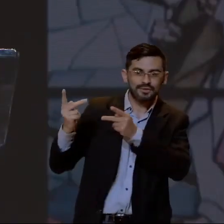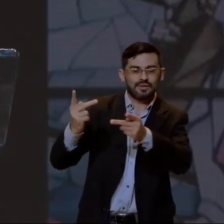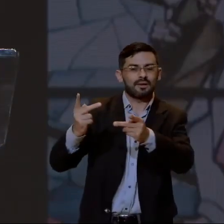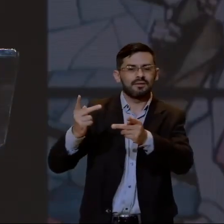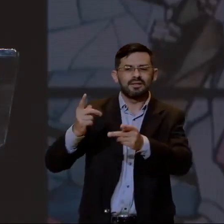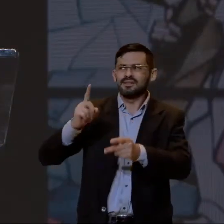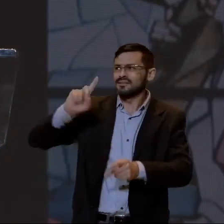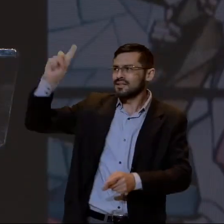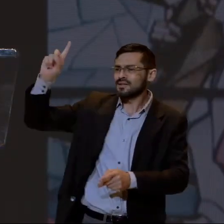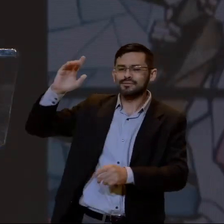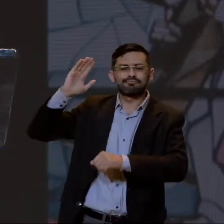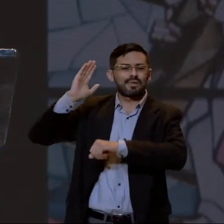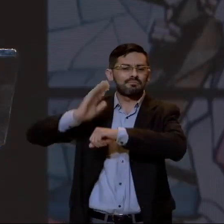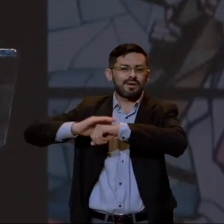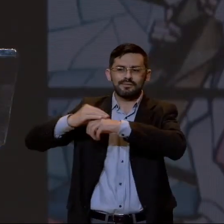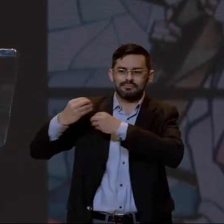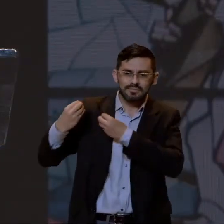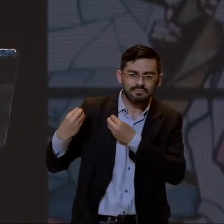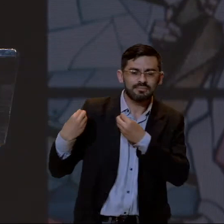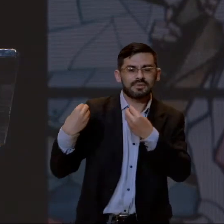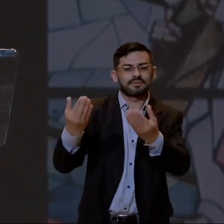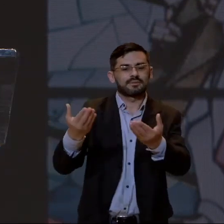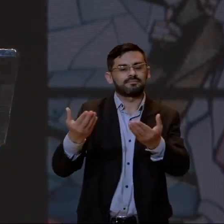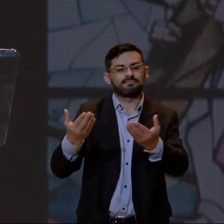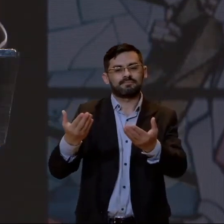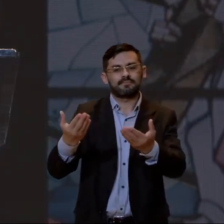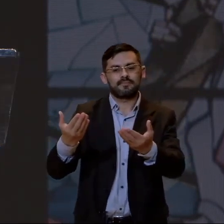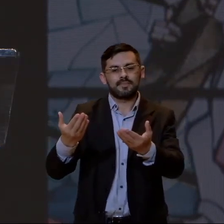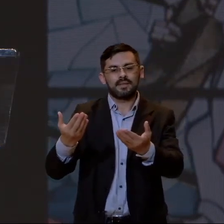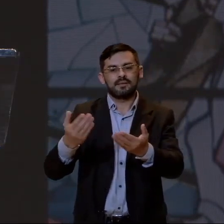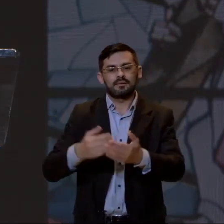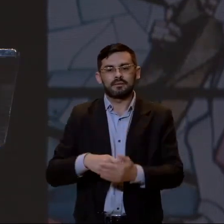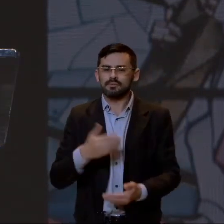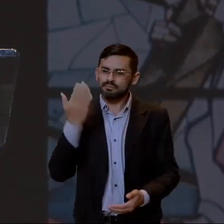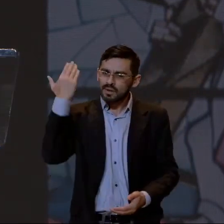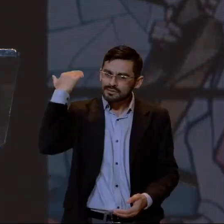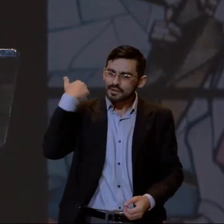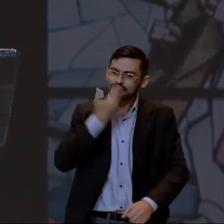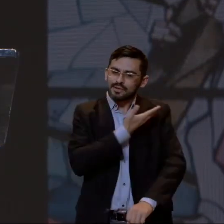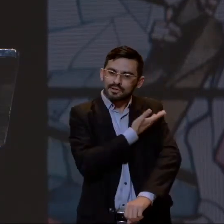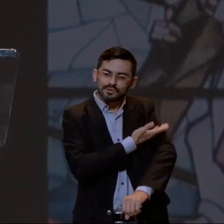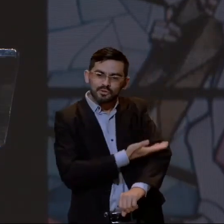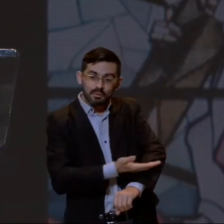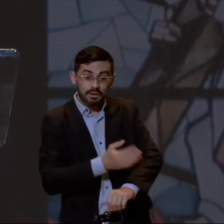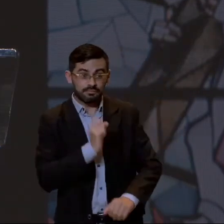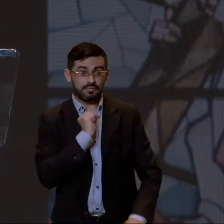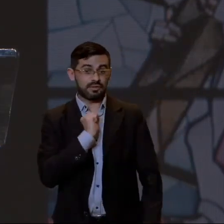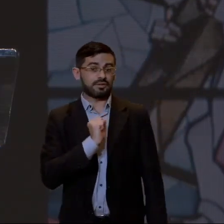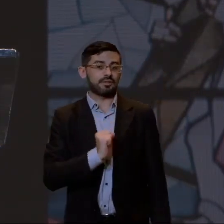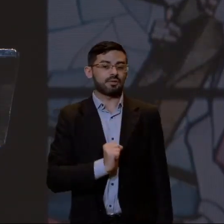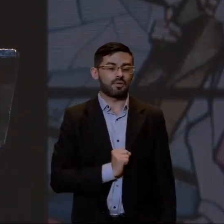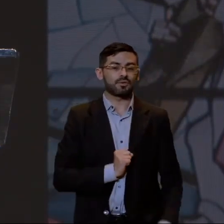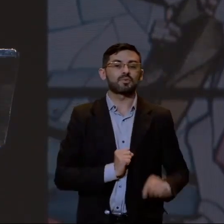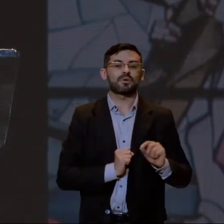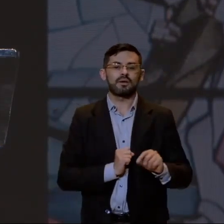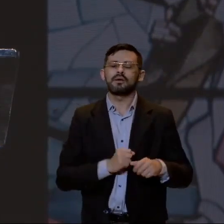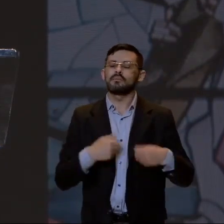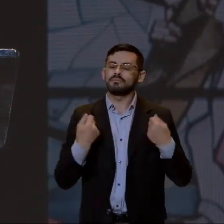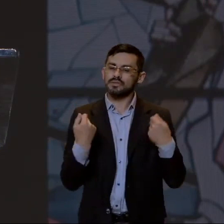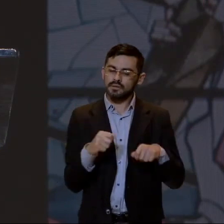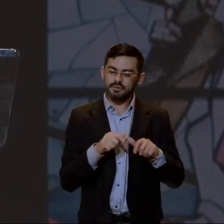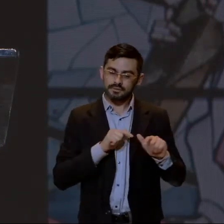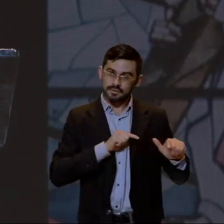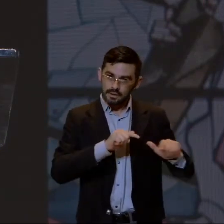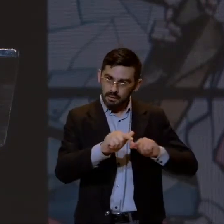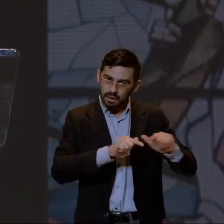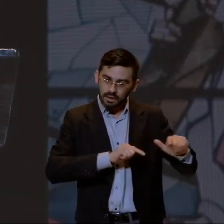Deus tem mais para você. Naquele costume, ele como um sacerdote deveria prestar o